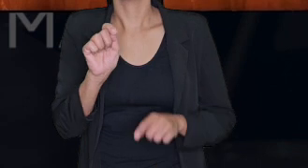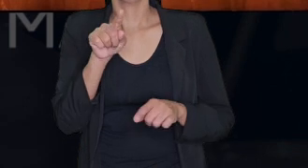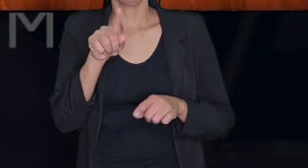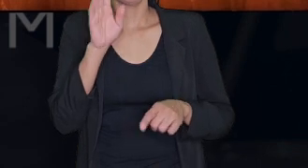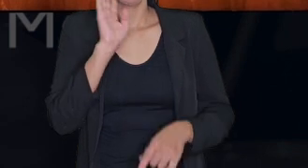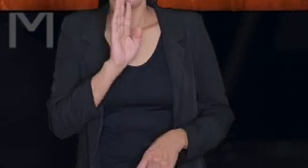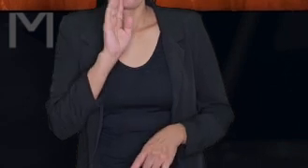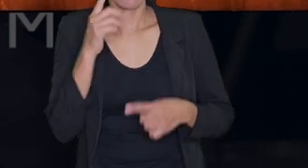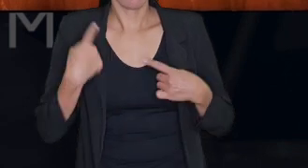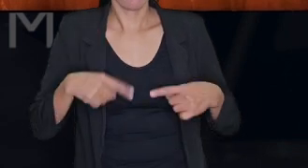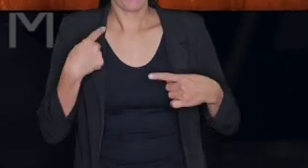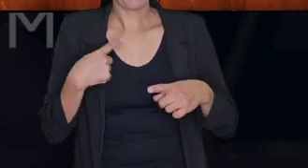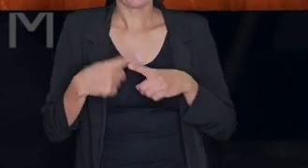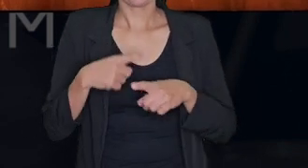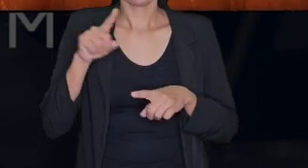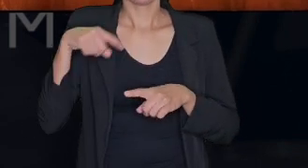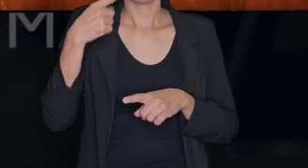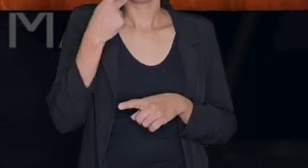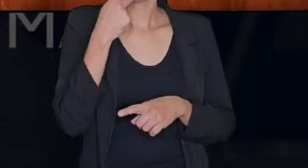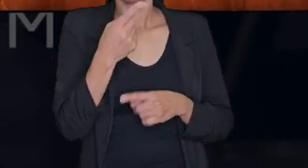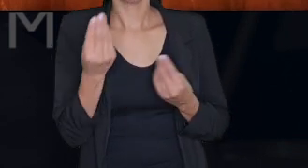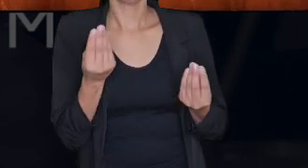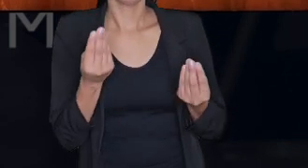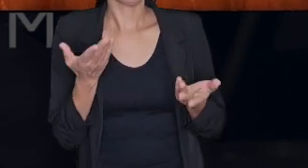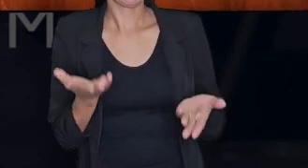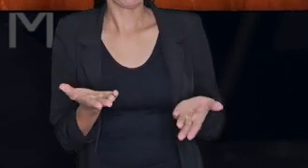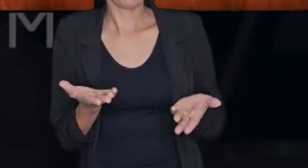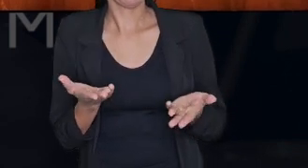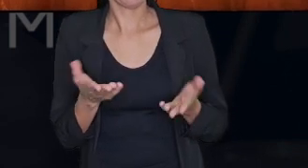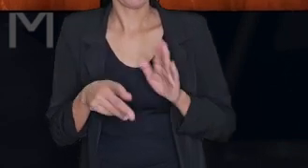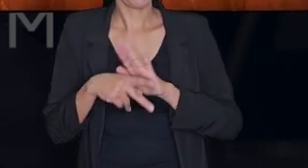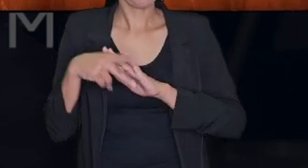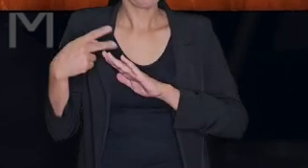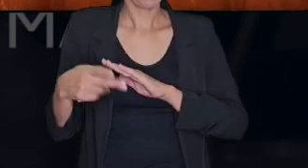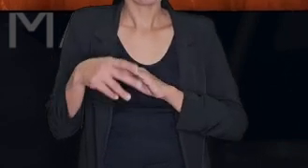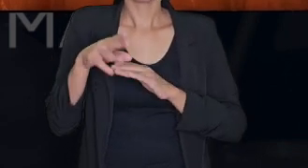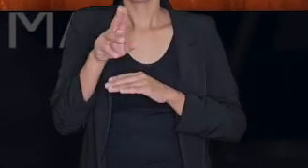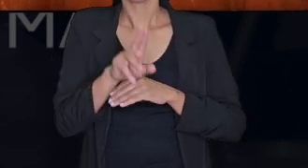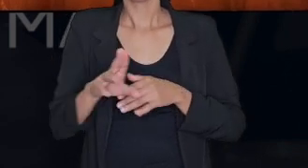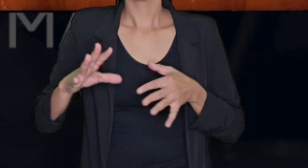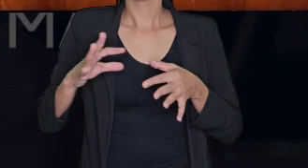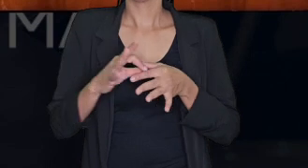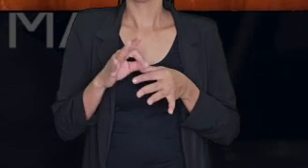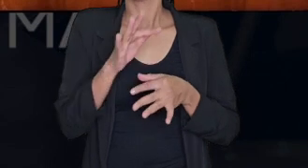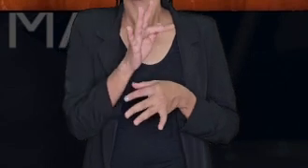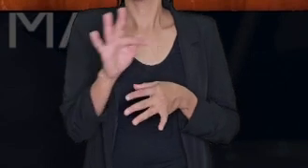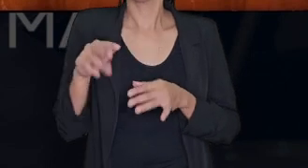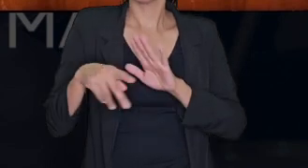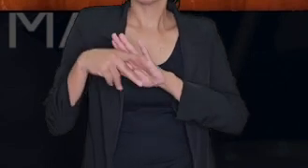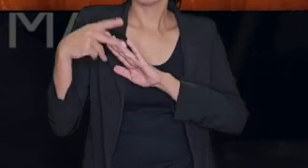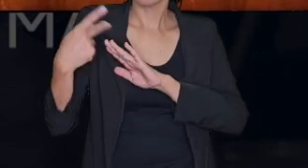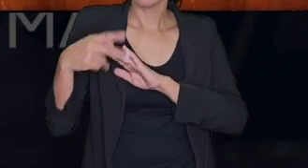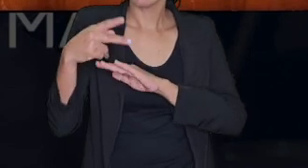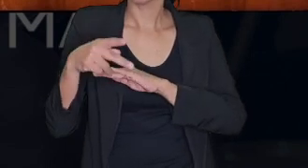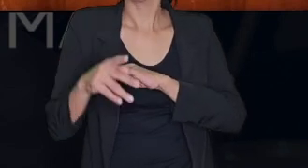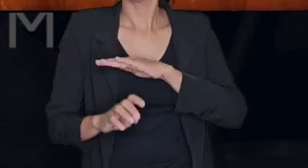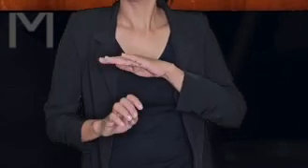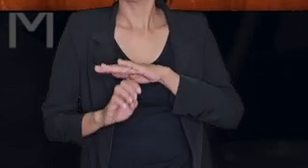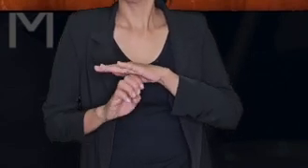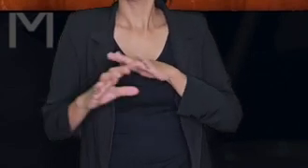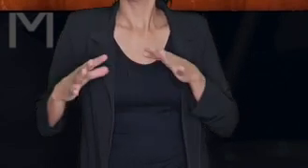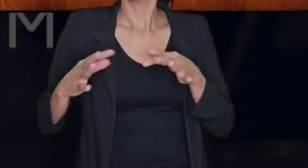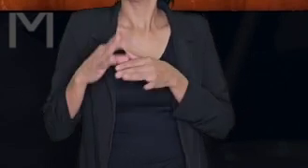negativa. Aqui vai ser legal no debate, porque lá pelas tantas vai dizer, pô, Hércules, mas a própria União